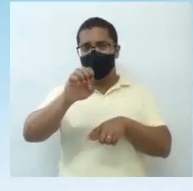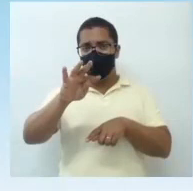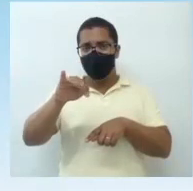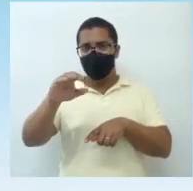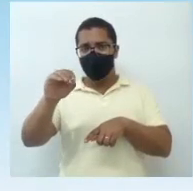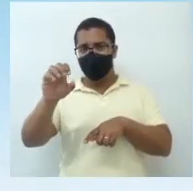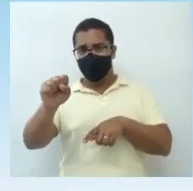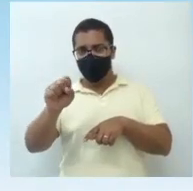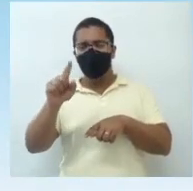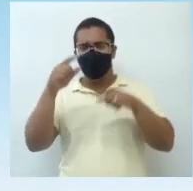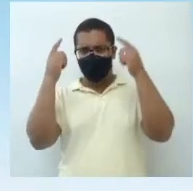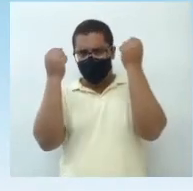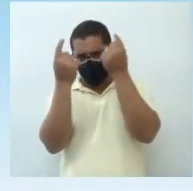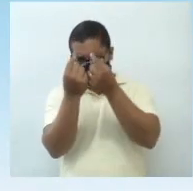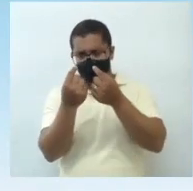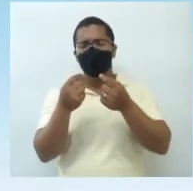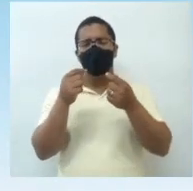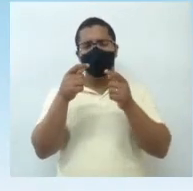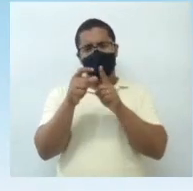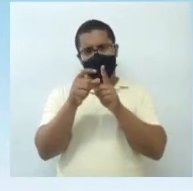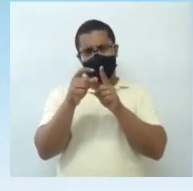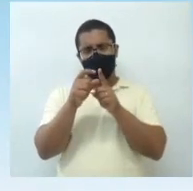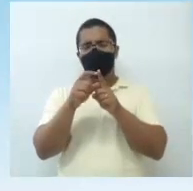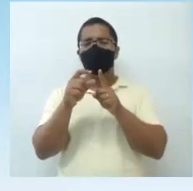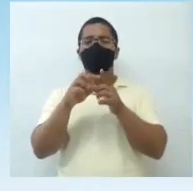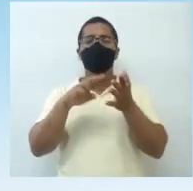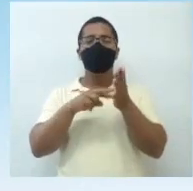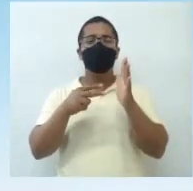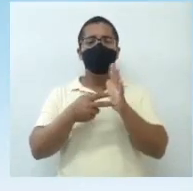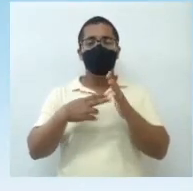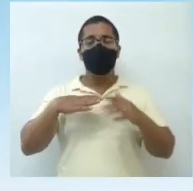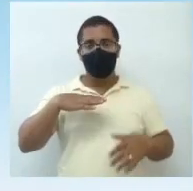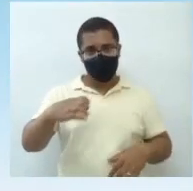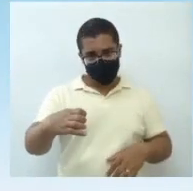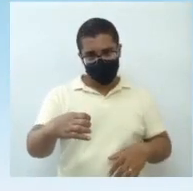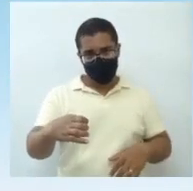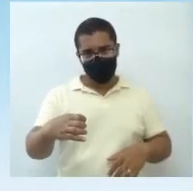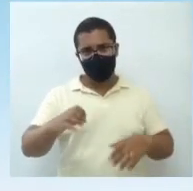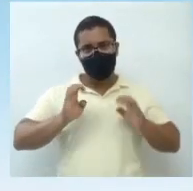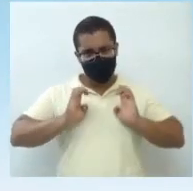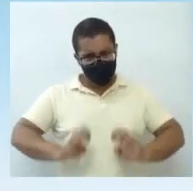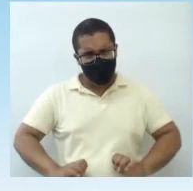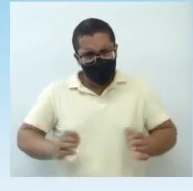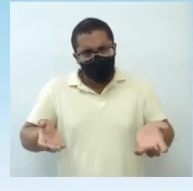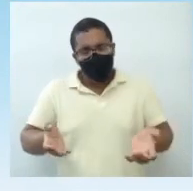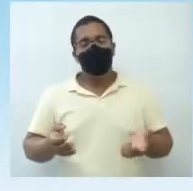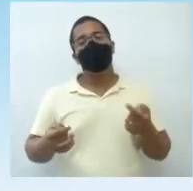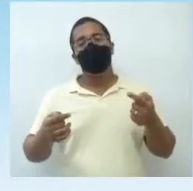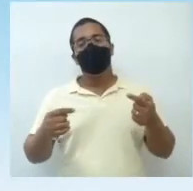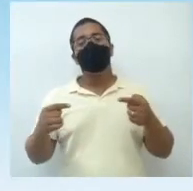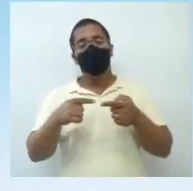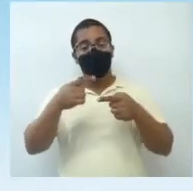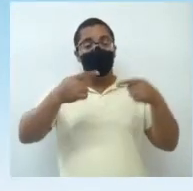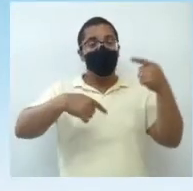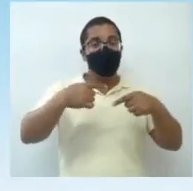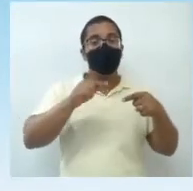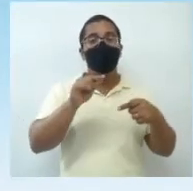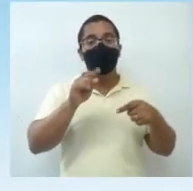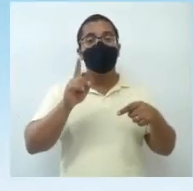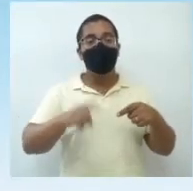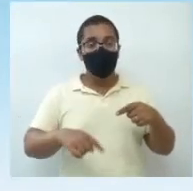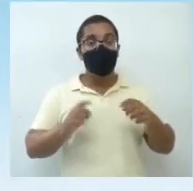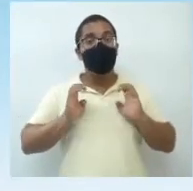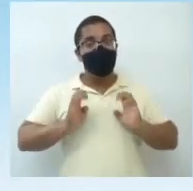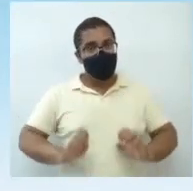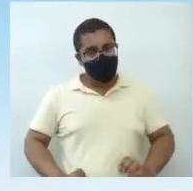que a palavra grega uma das palavras gregas para denominar questão da época Então o que seria política política seria